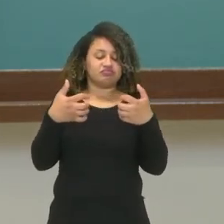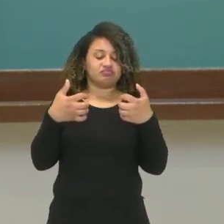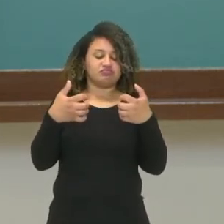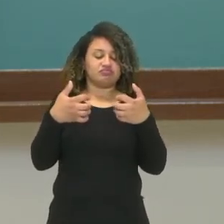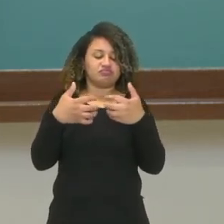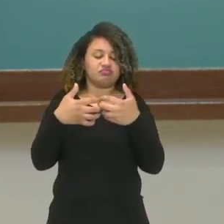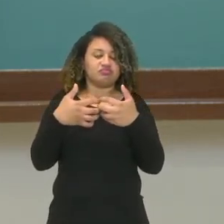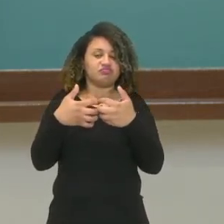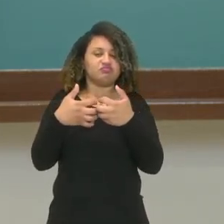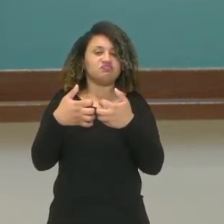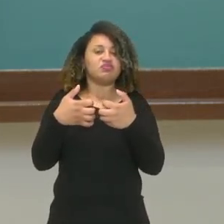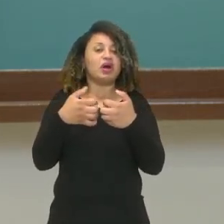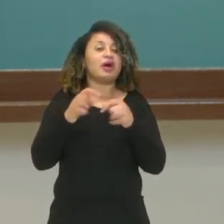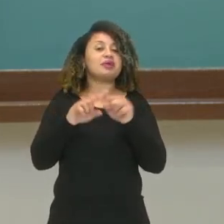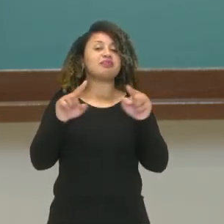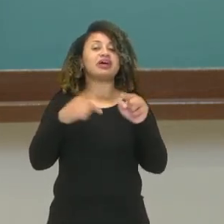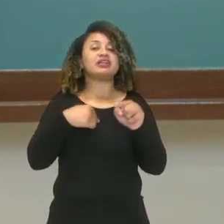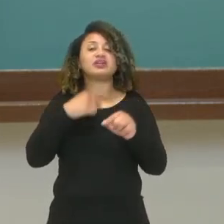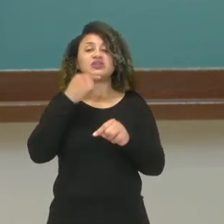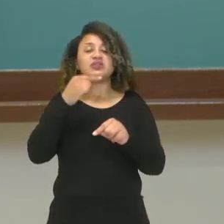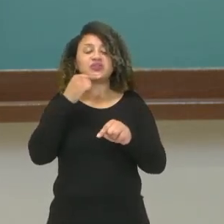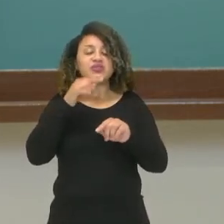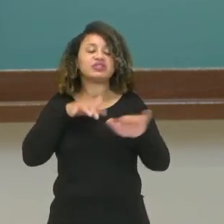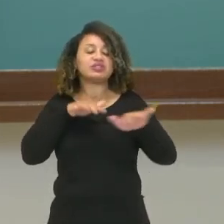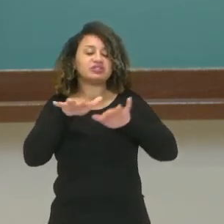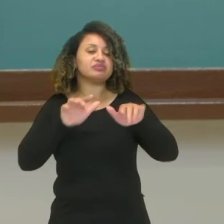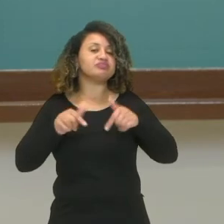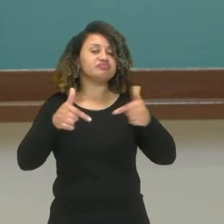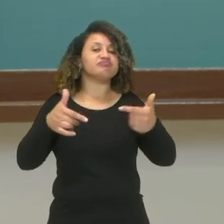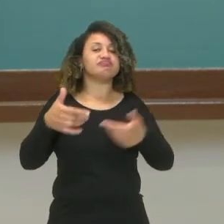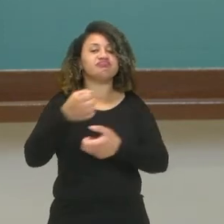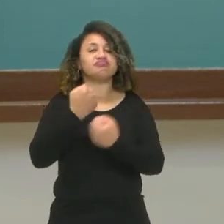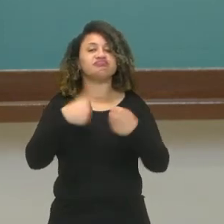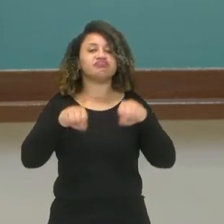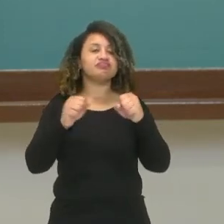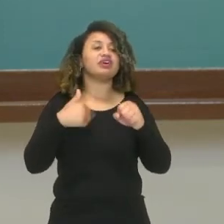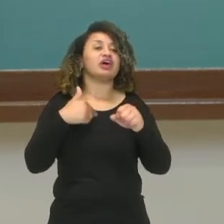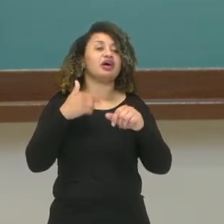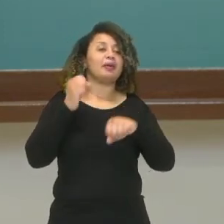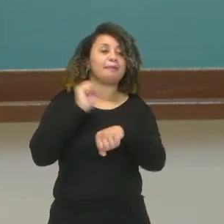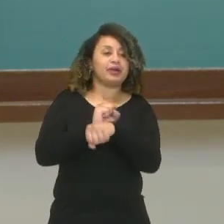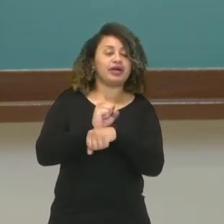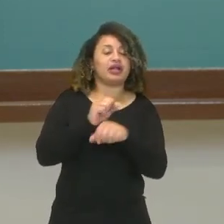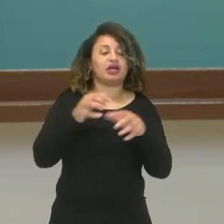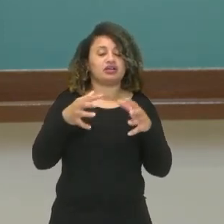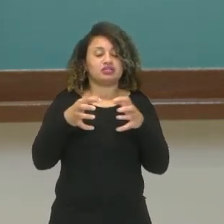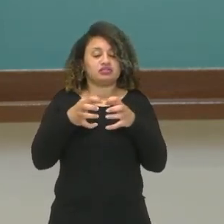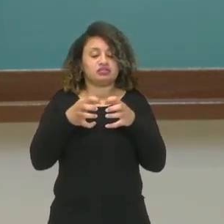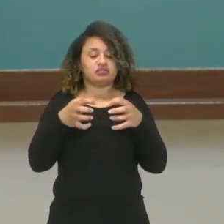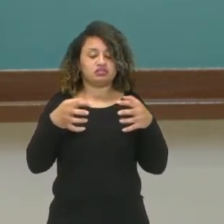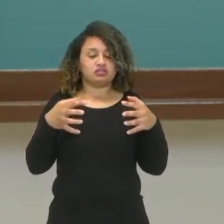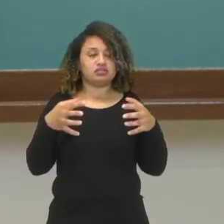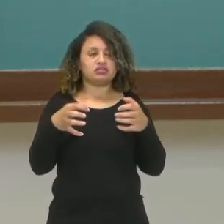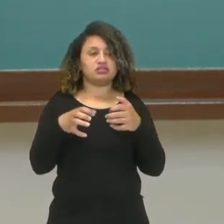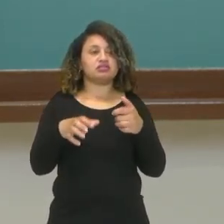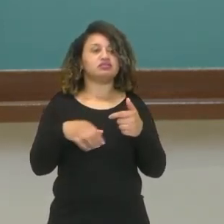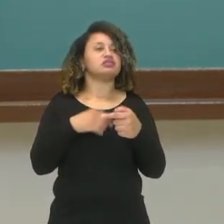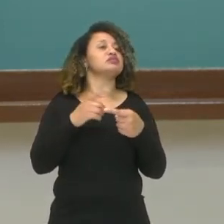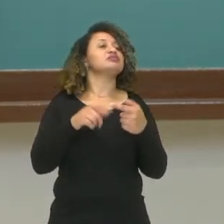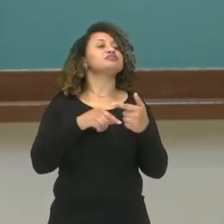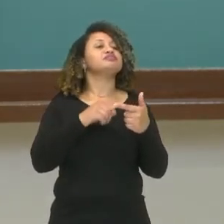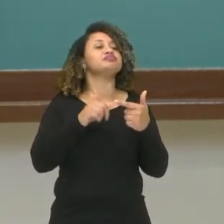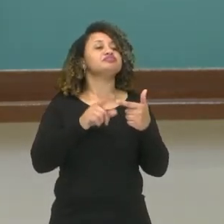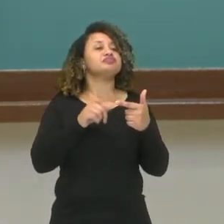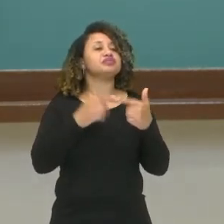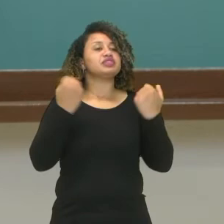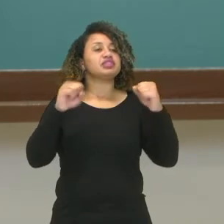Eu vou contrair o meu músculo, mas eu não vou fazer o movimento articular. São exercícios que são parados, né? Eu contraio e paro, tá?